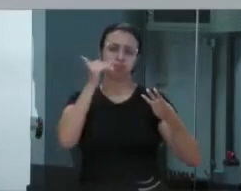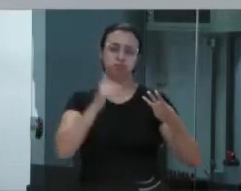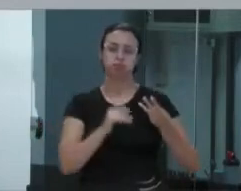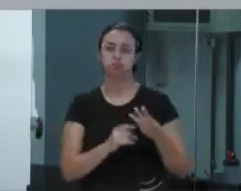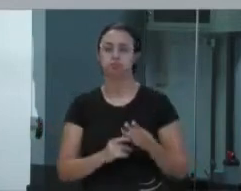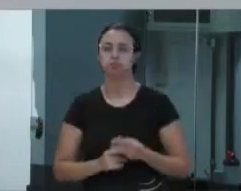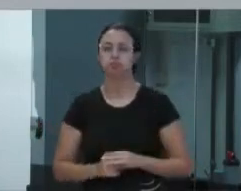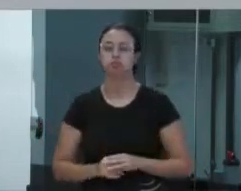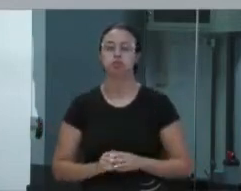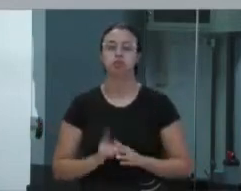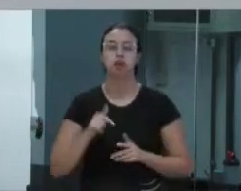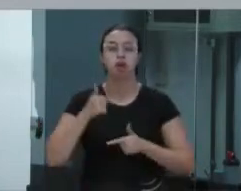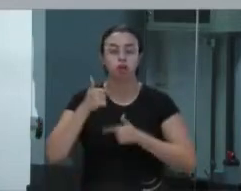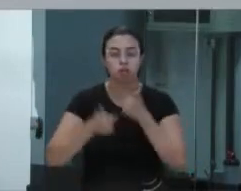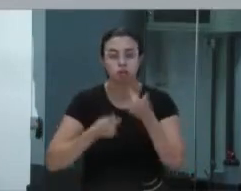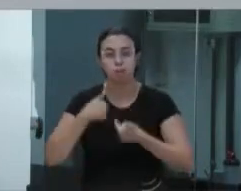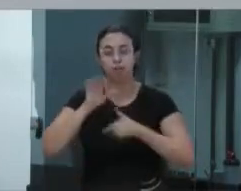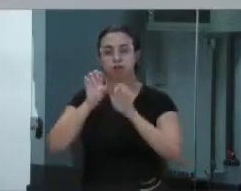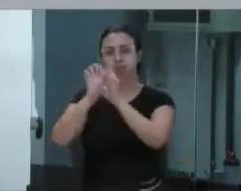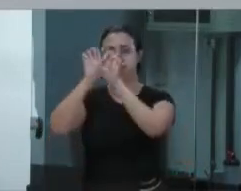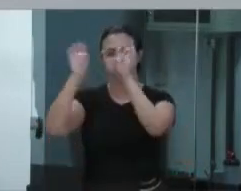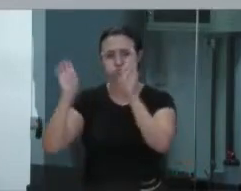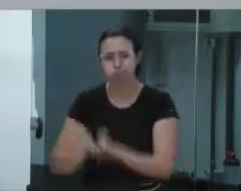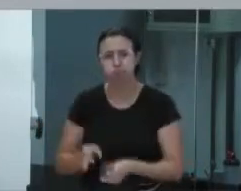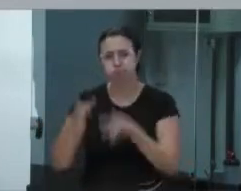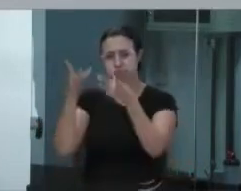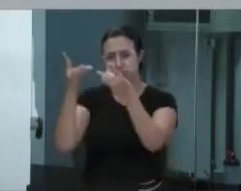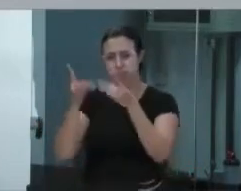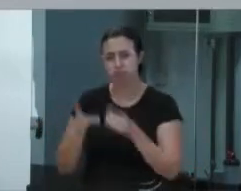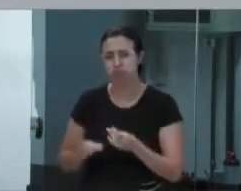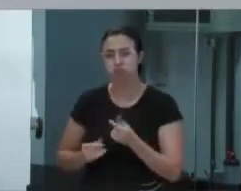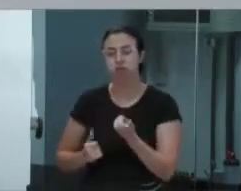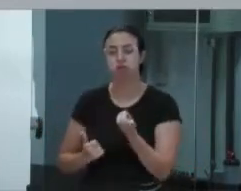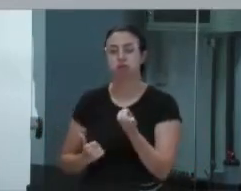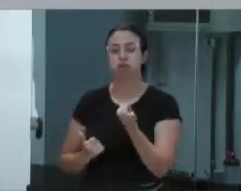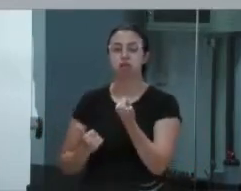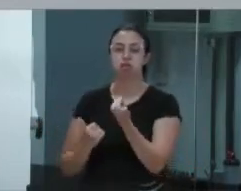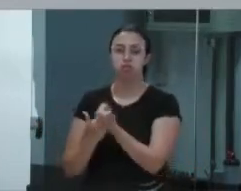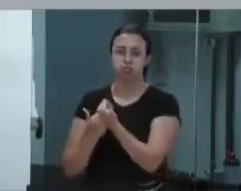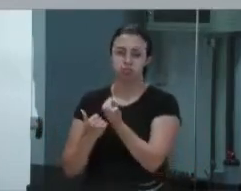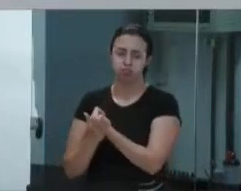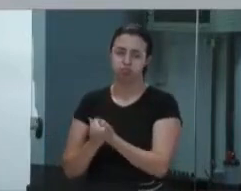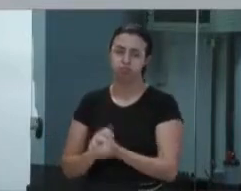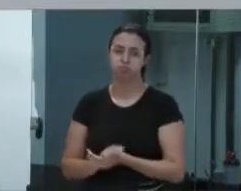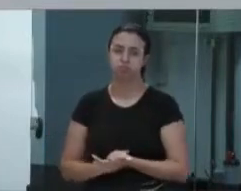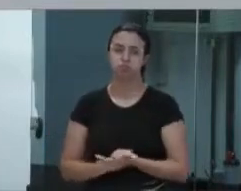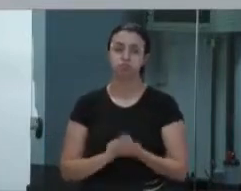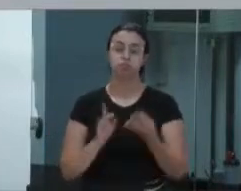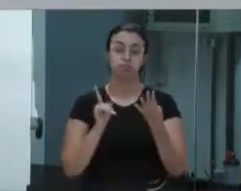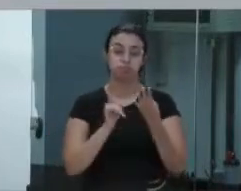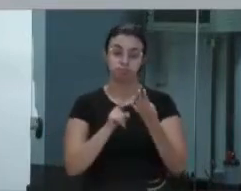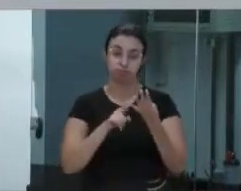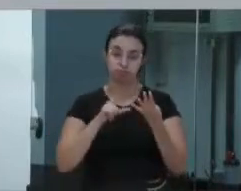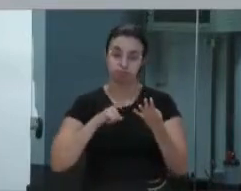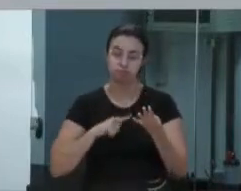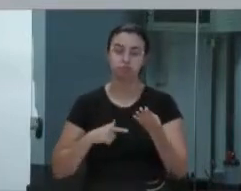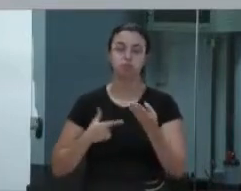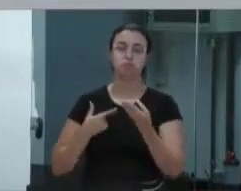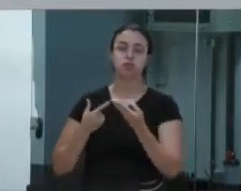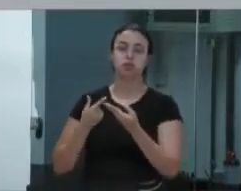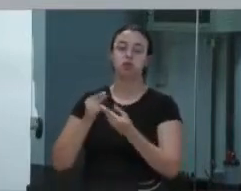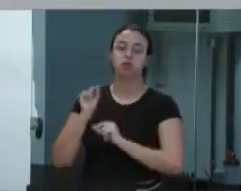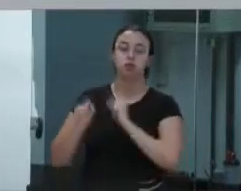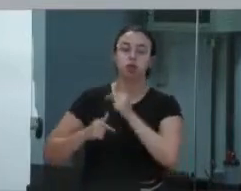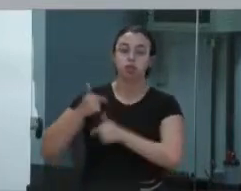estruturado, né, para apoiá-lo a desligar desse serviço. A gente tem o serviço de abordagem social, né,